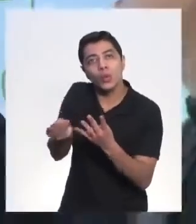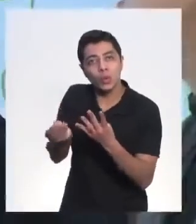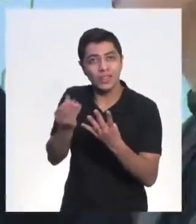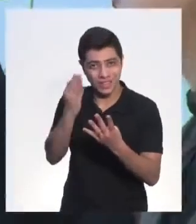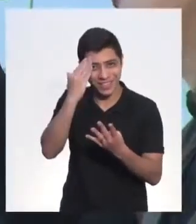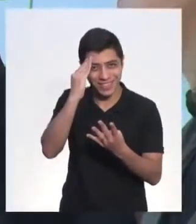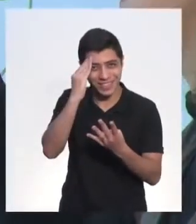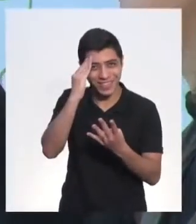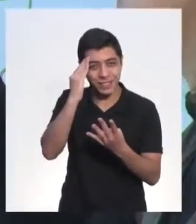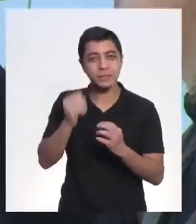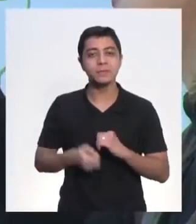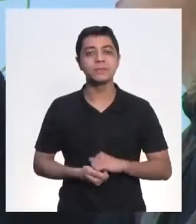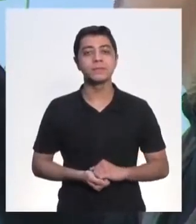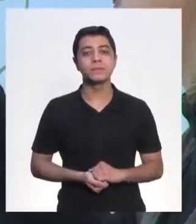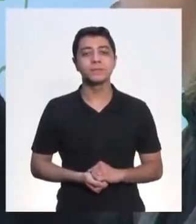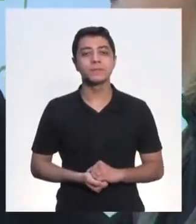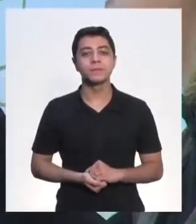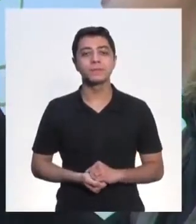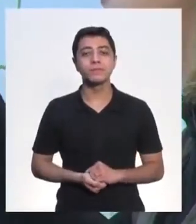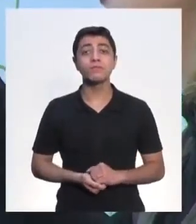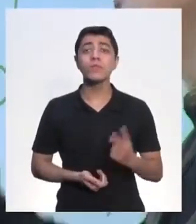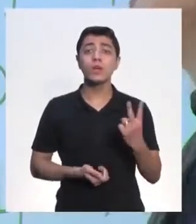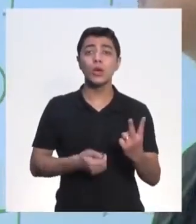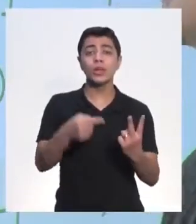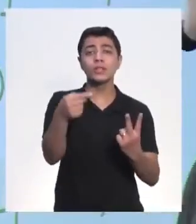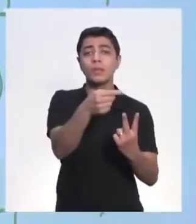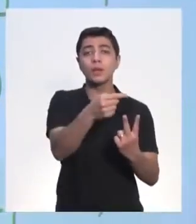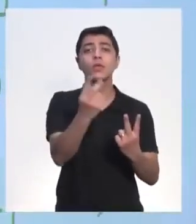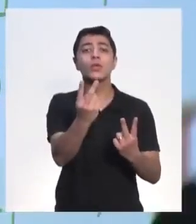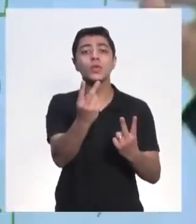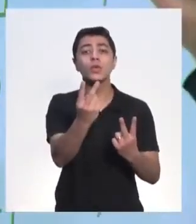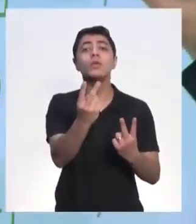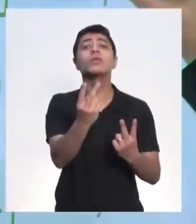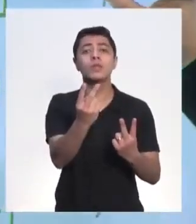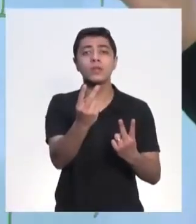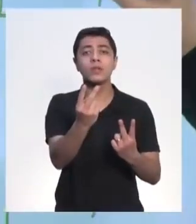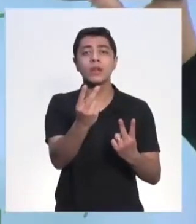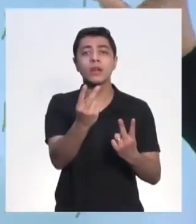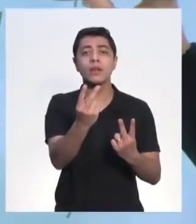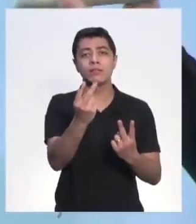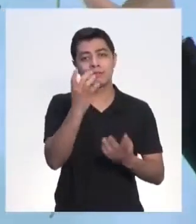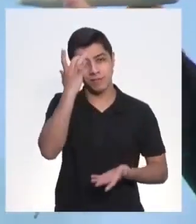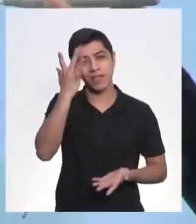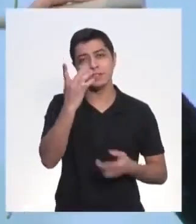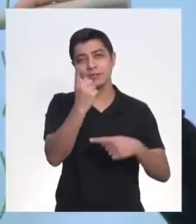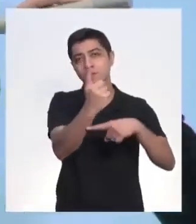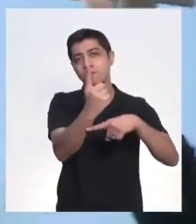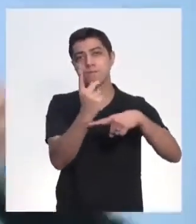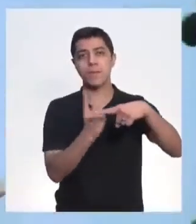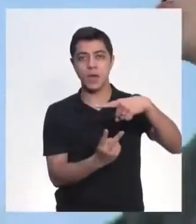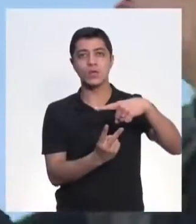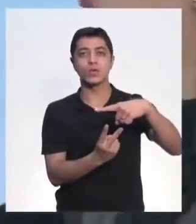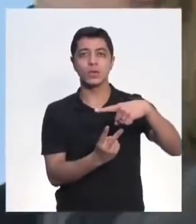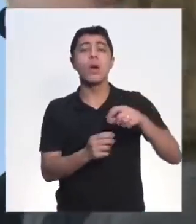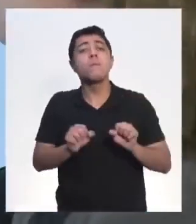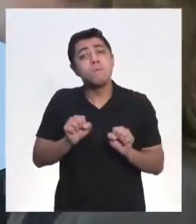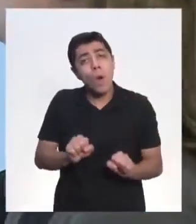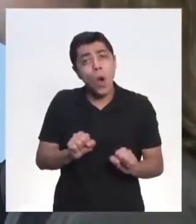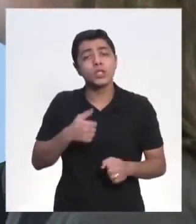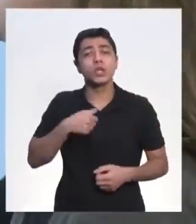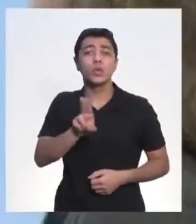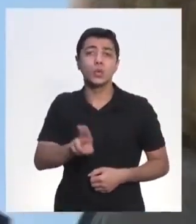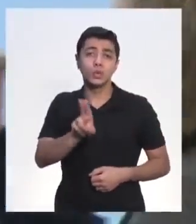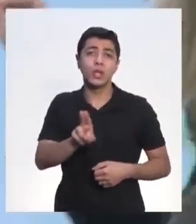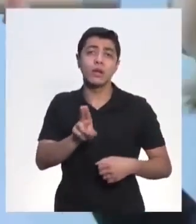1. E 2 elevado a 1 é o próprio 2. Deu meio. Posso colocar como meio, como a fração, ou, de